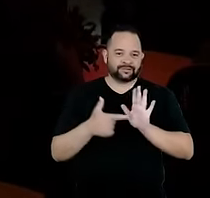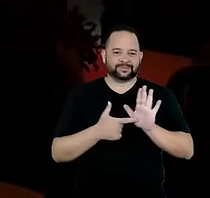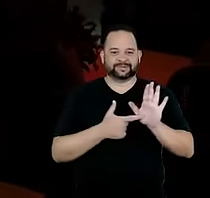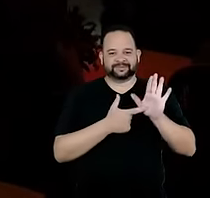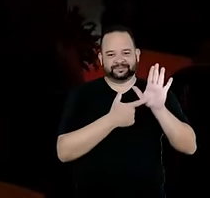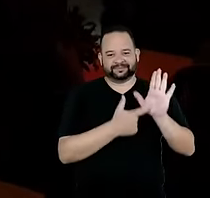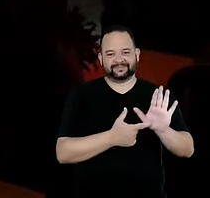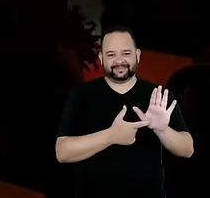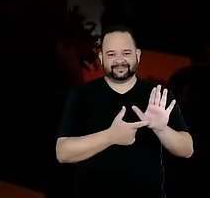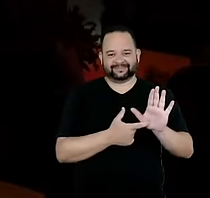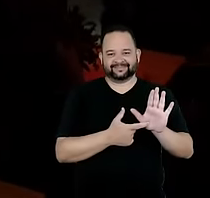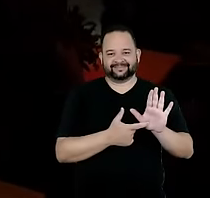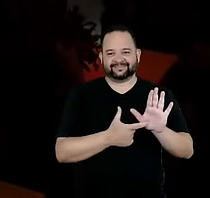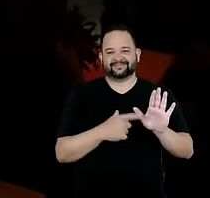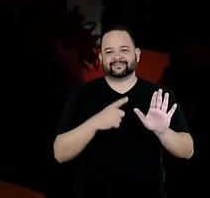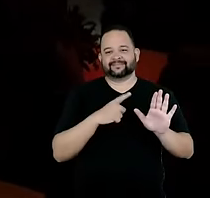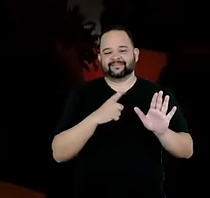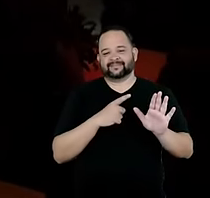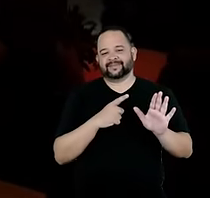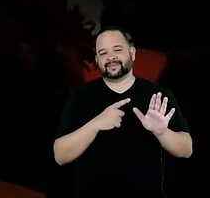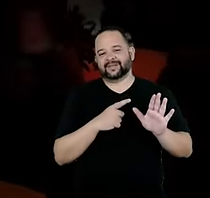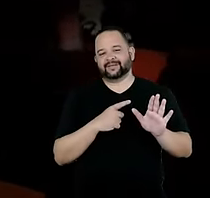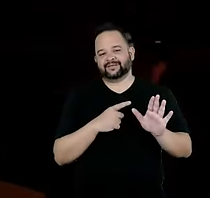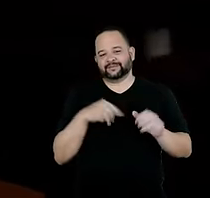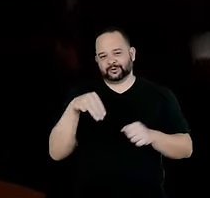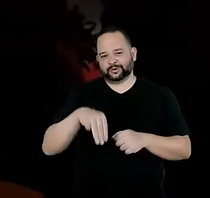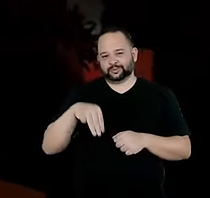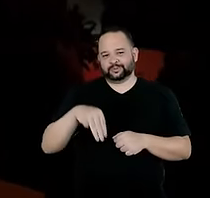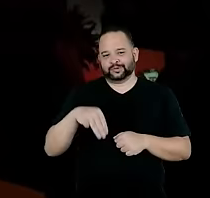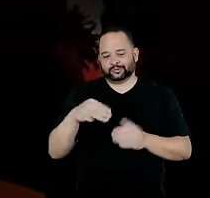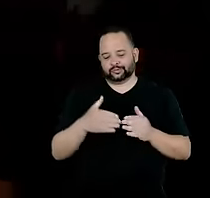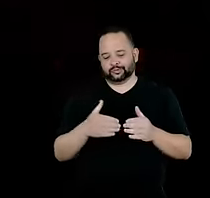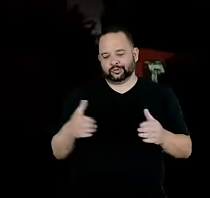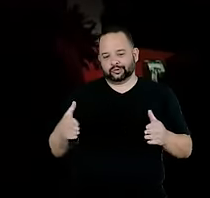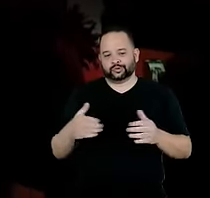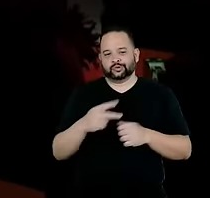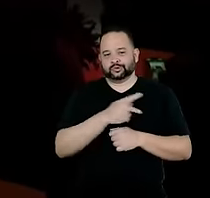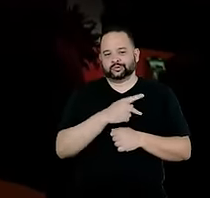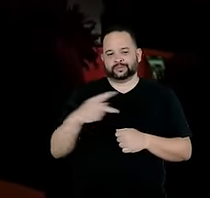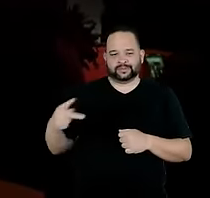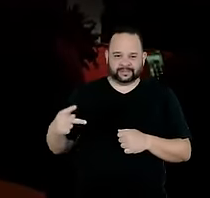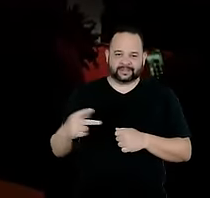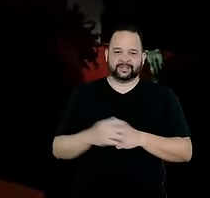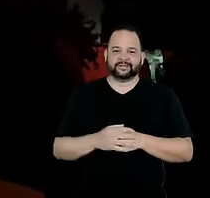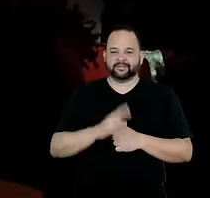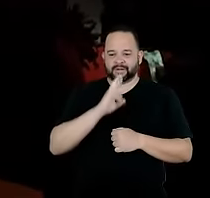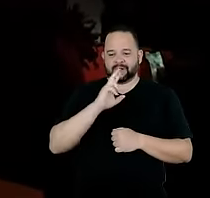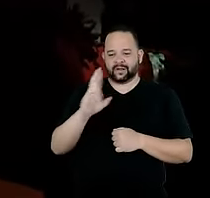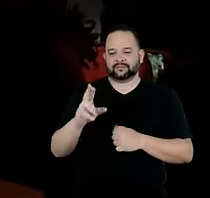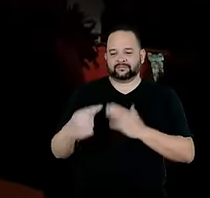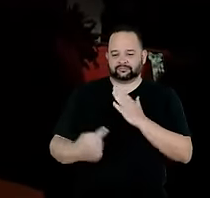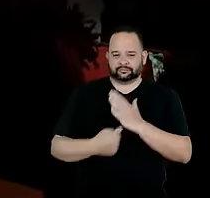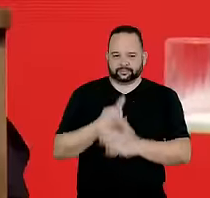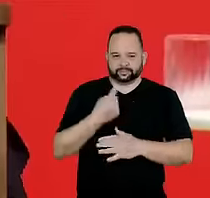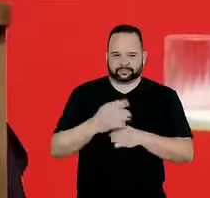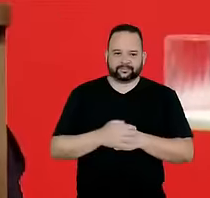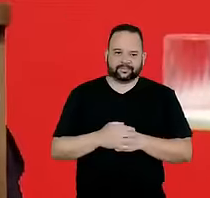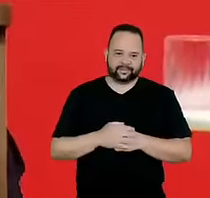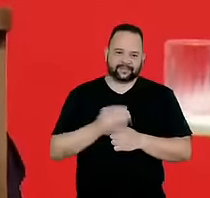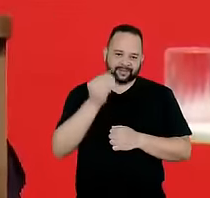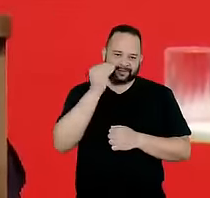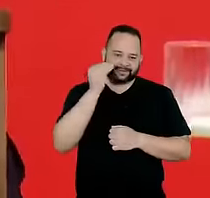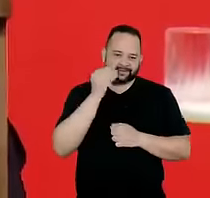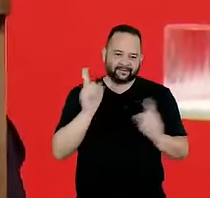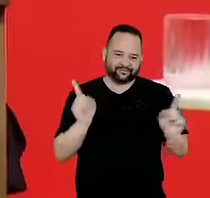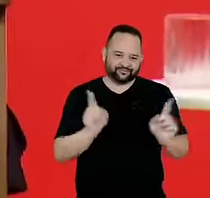tem alguns minutos aqui do presidente Roberto Campus Neto para algumas perguntas Claro a gente vai ser econômico aqui